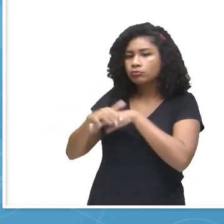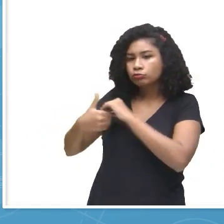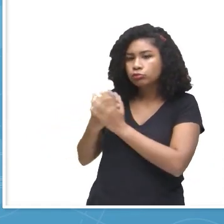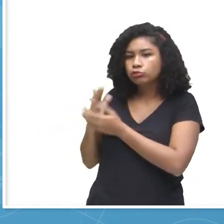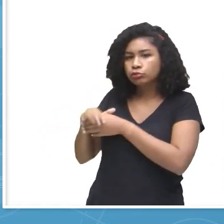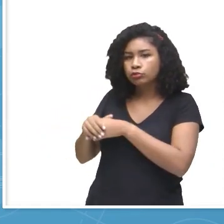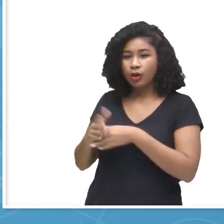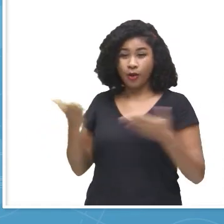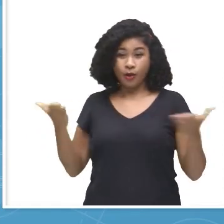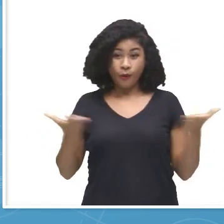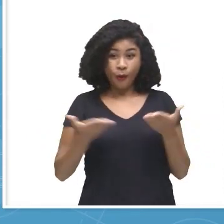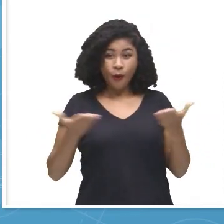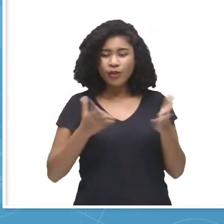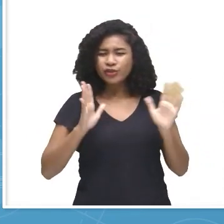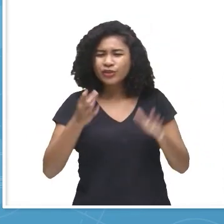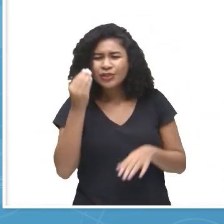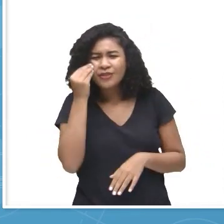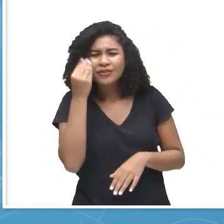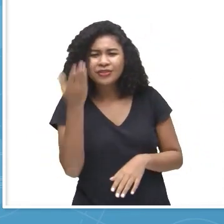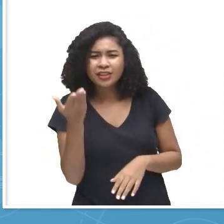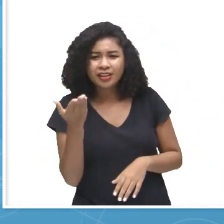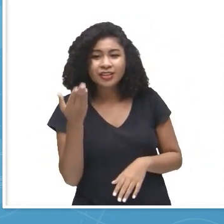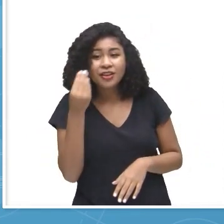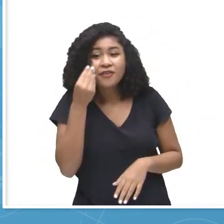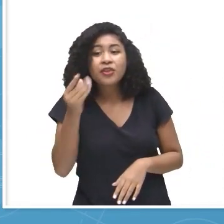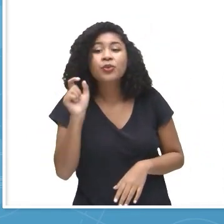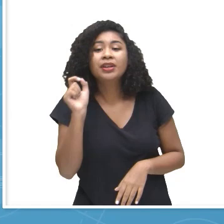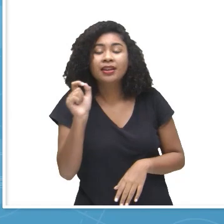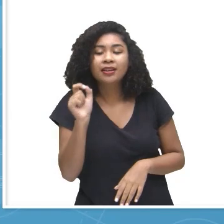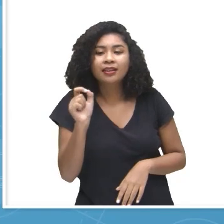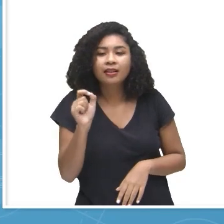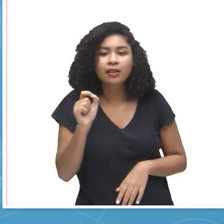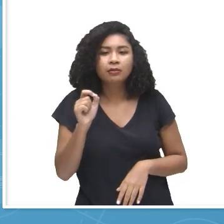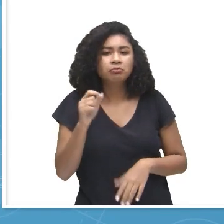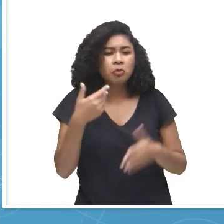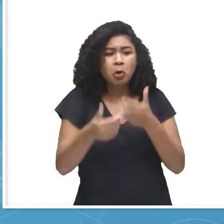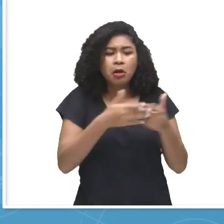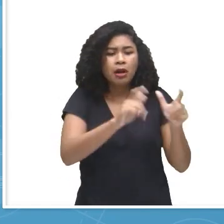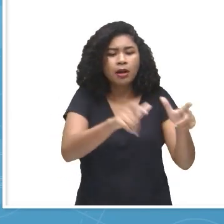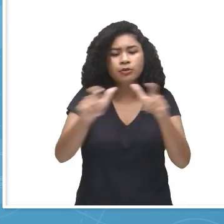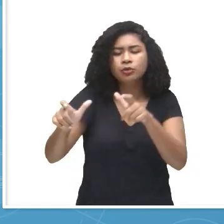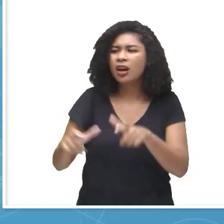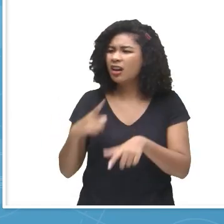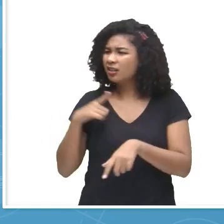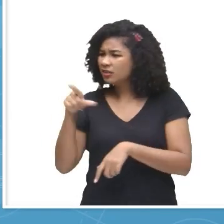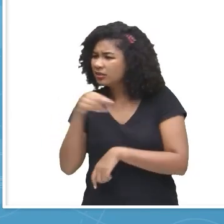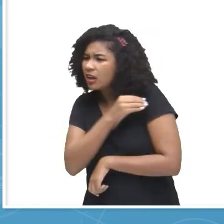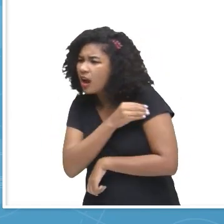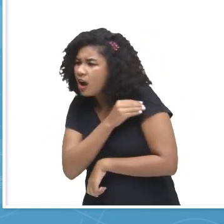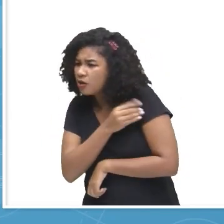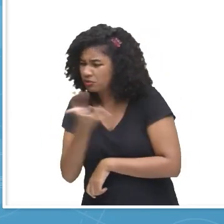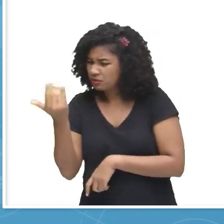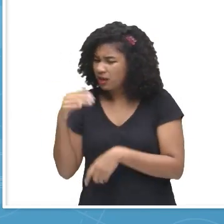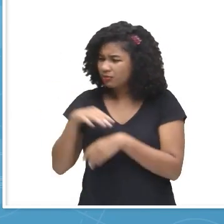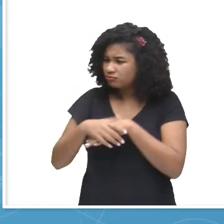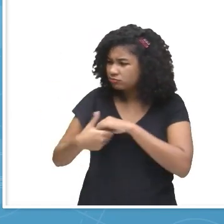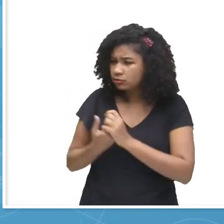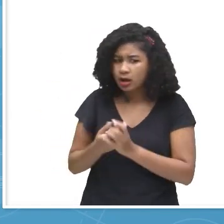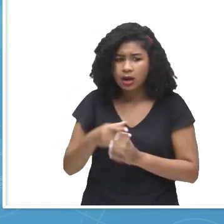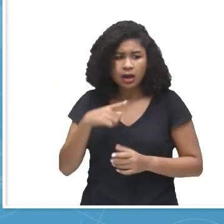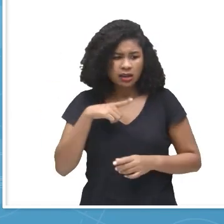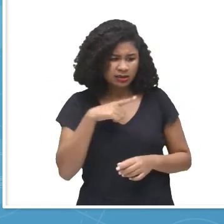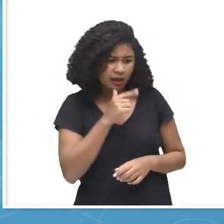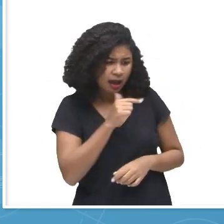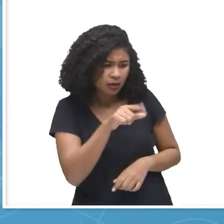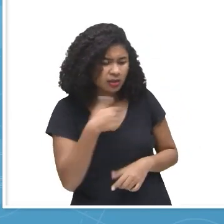né? Onde a gente chega, não, me dá um álcool aqui, deixa eu lavar minha mão. E então já tornou uma prática de tanto a gente estar divulgando